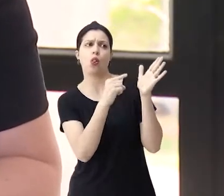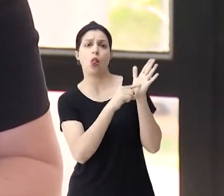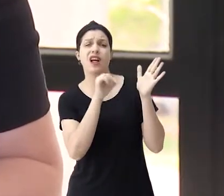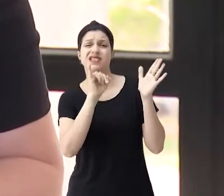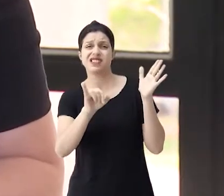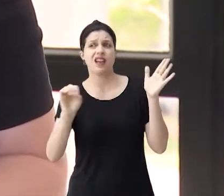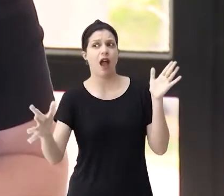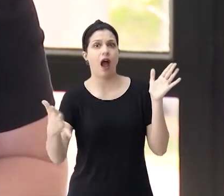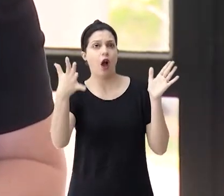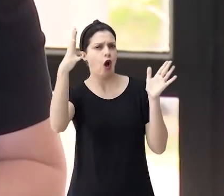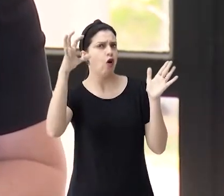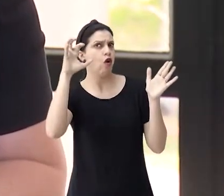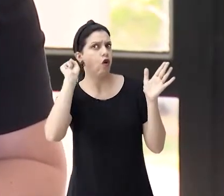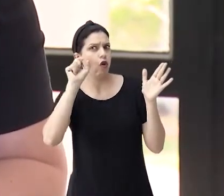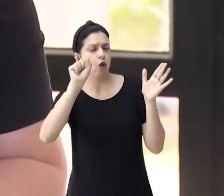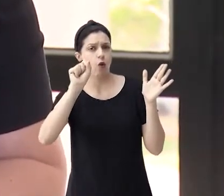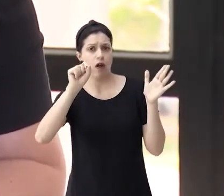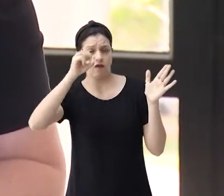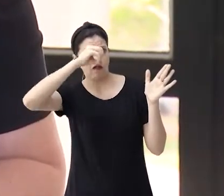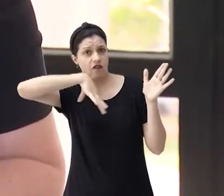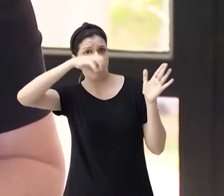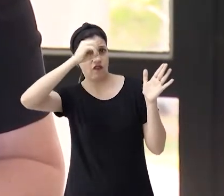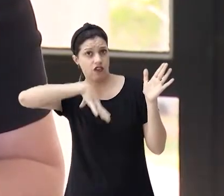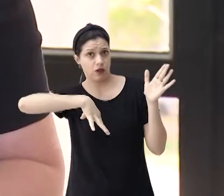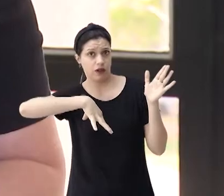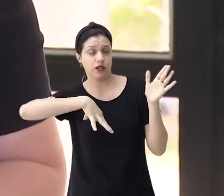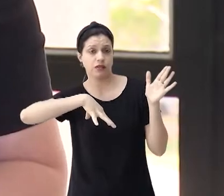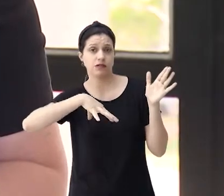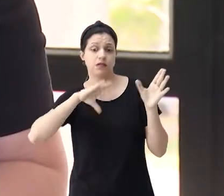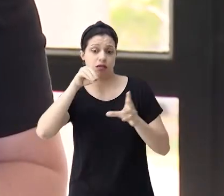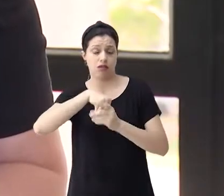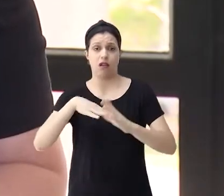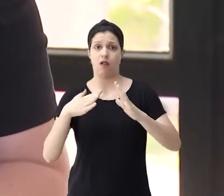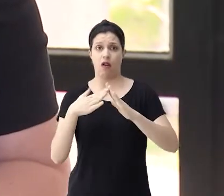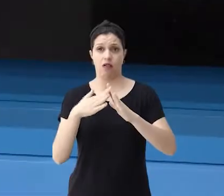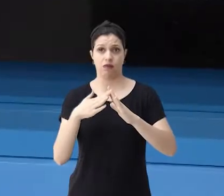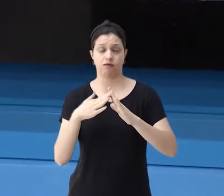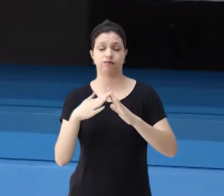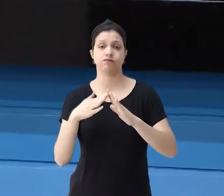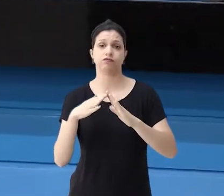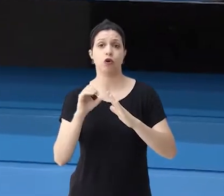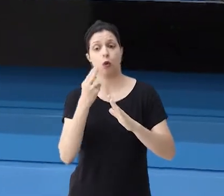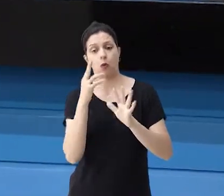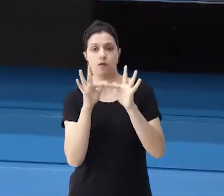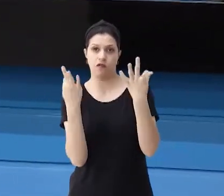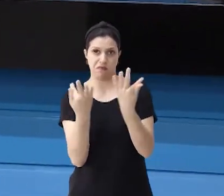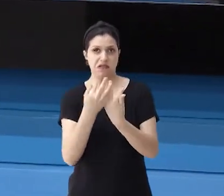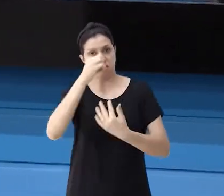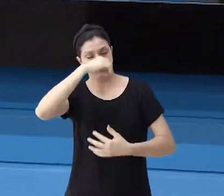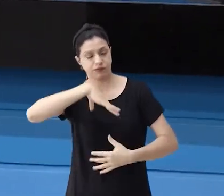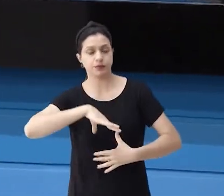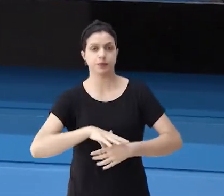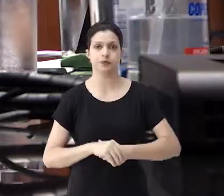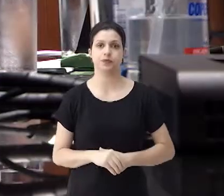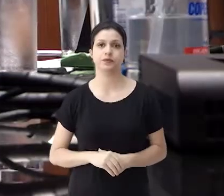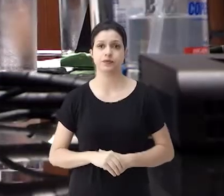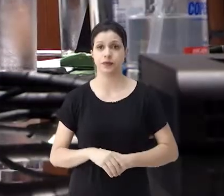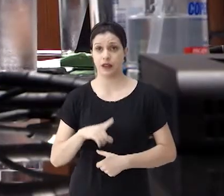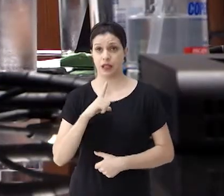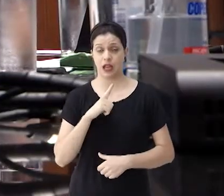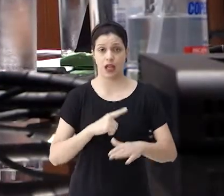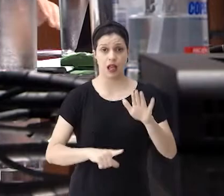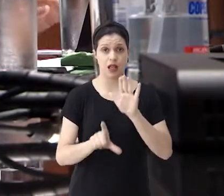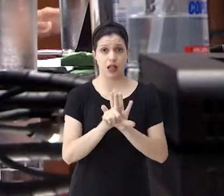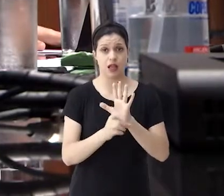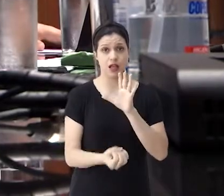autoridades competentes casos de violência doméstica ou familiar. Deputados aprovaram na sessão de 6 de outubro mudanças